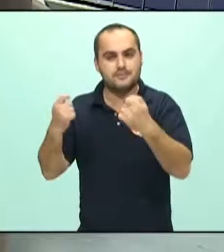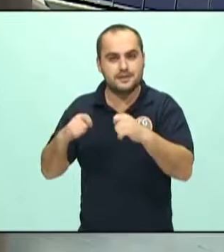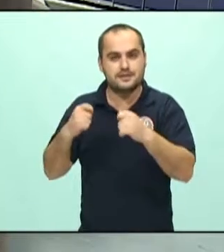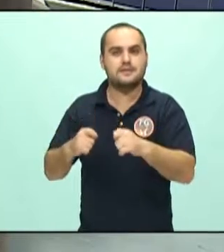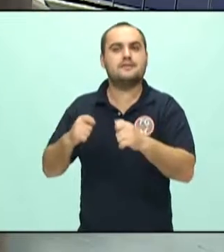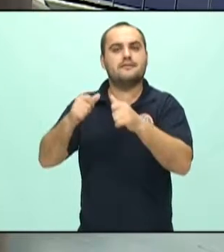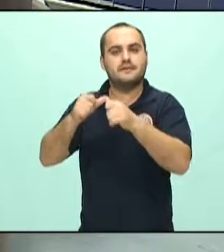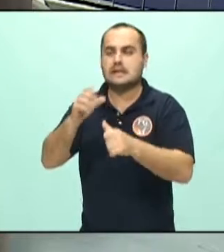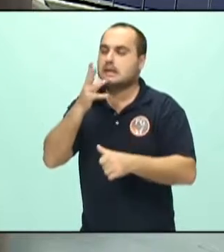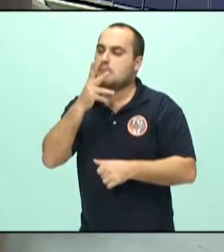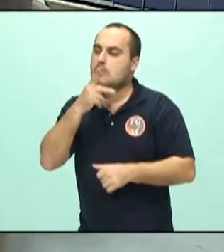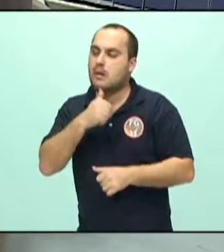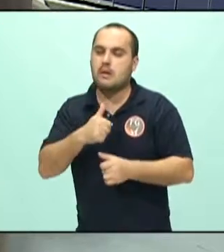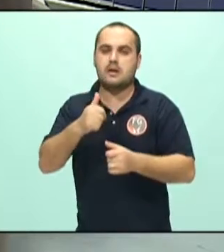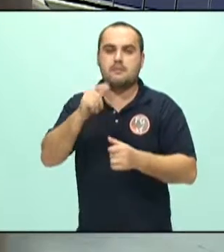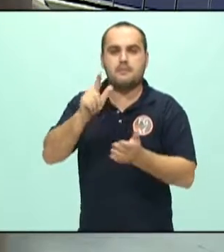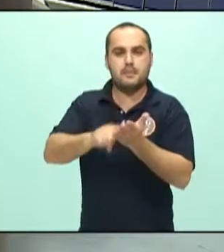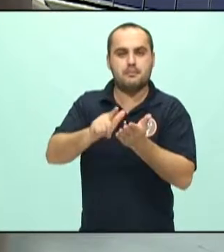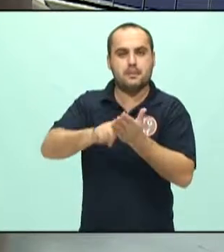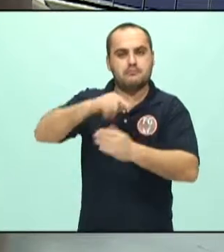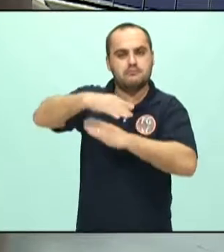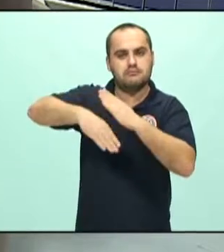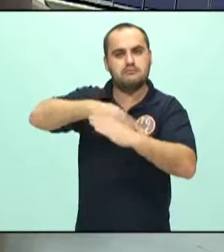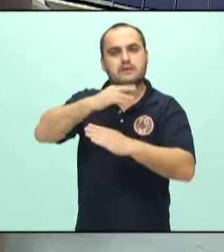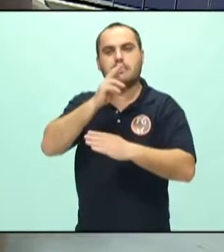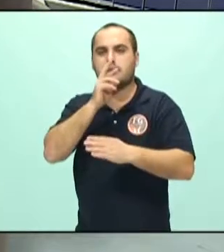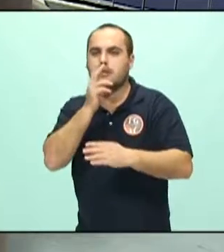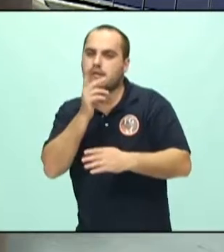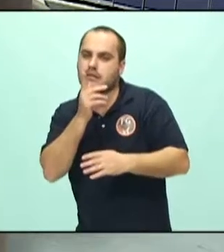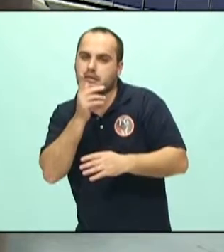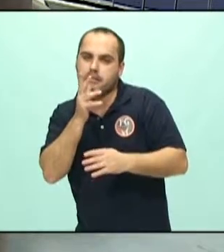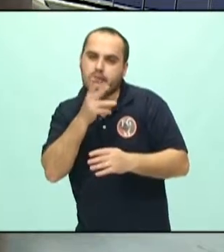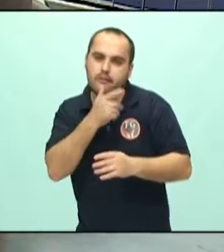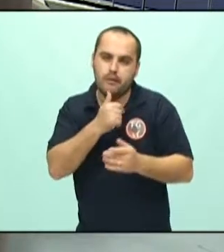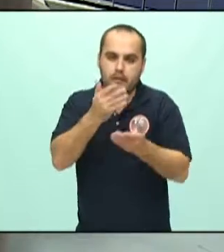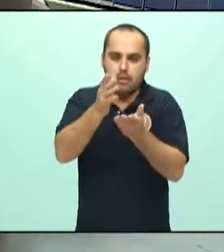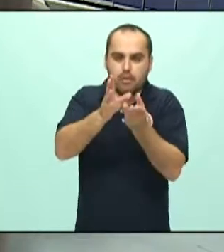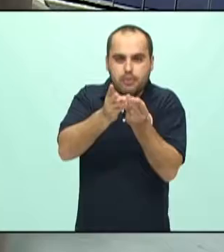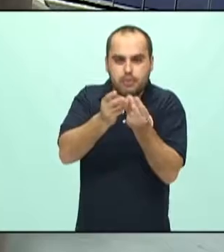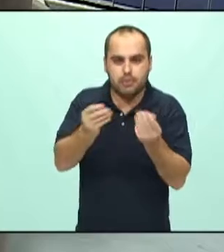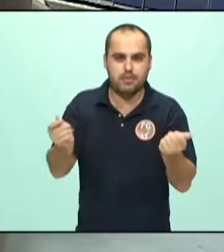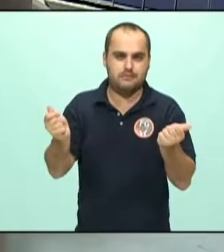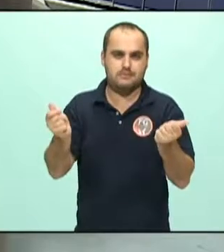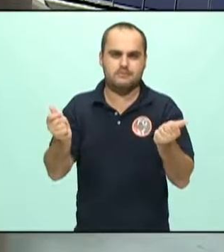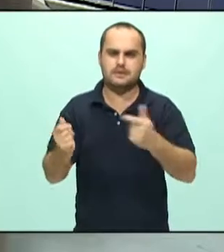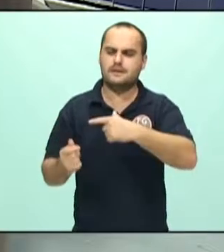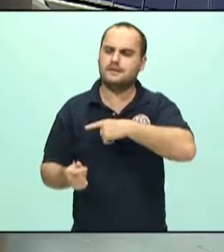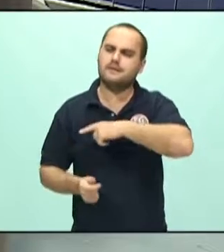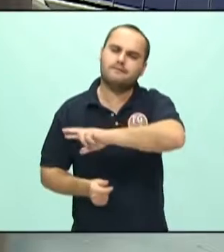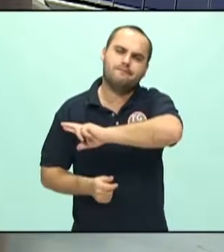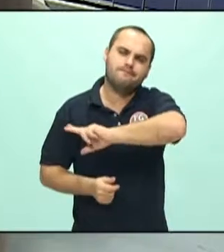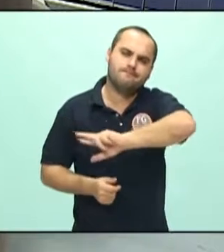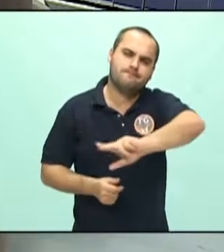do banheiro não precisa mais o lixo do banheiro enfim não existe é uma série de soluções que se lançam uma série de de soluções que precisam